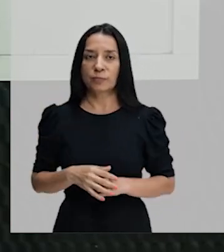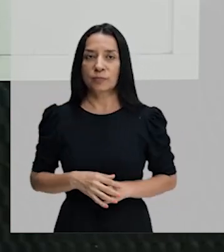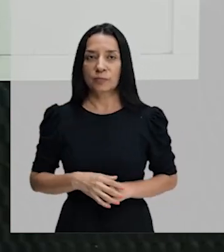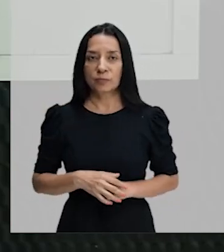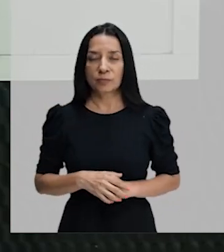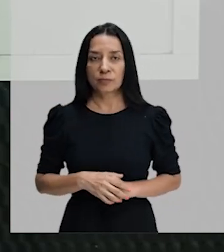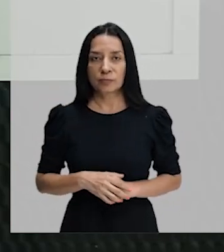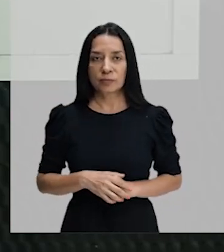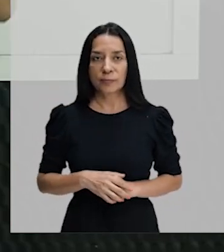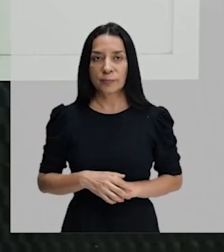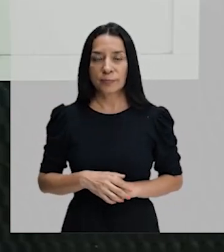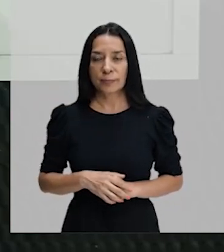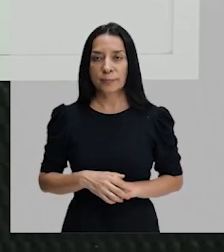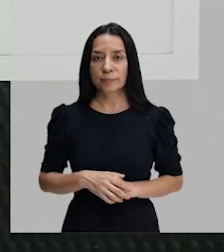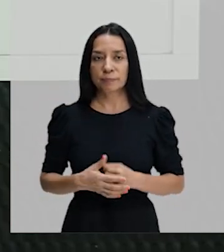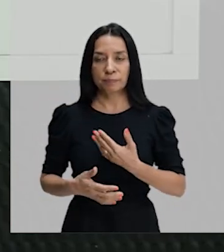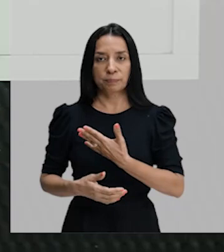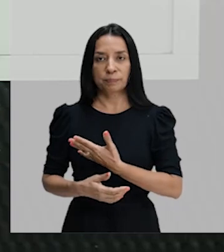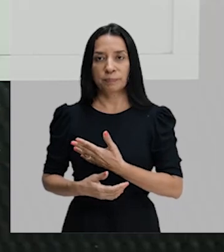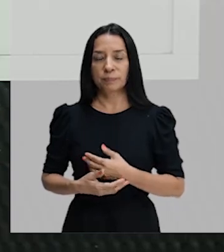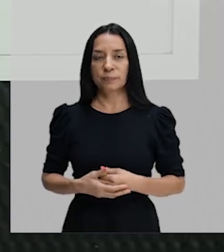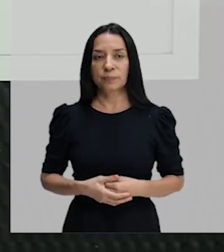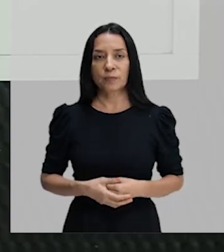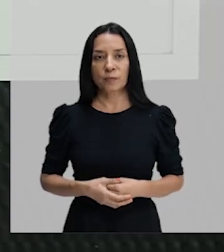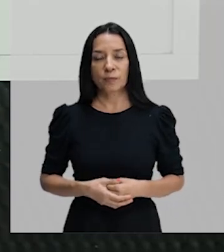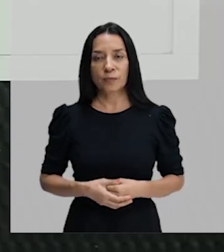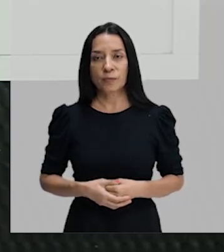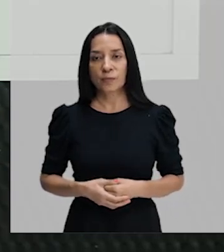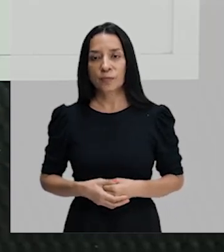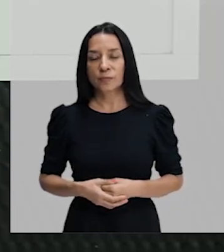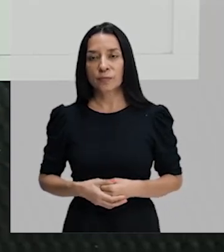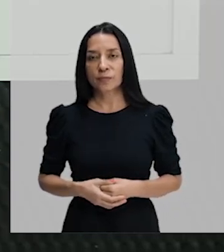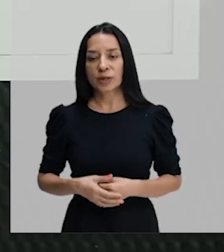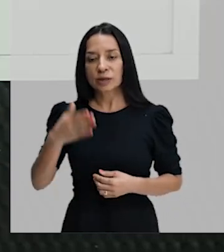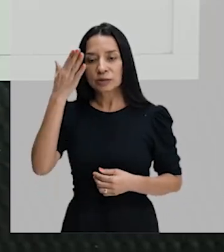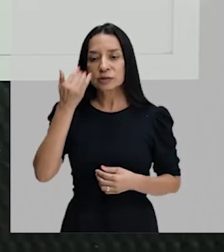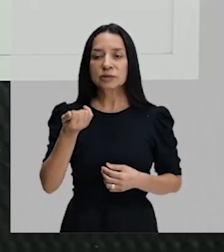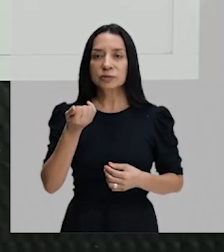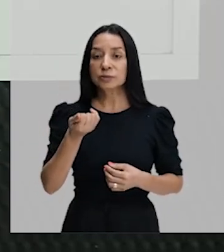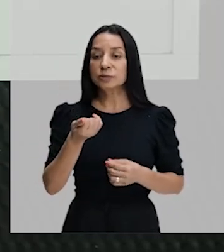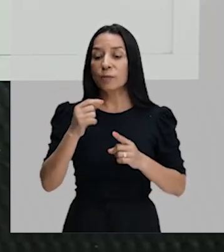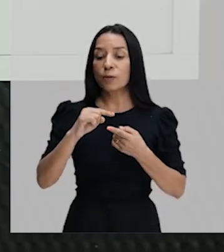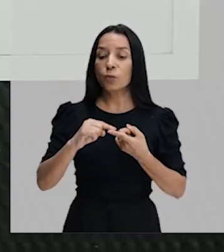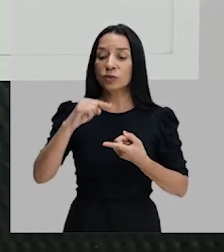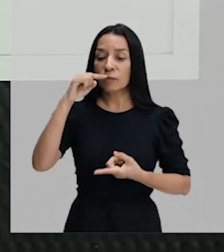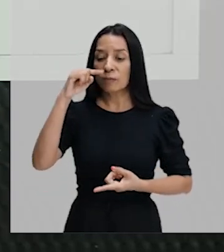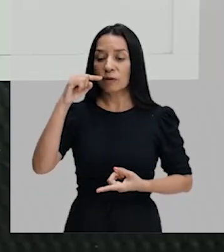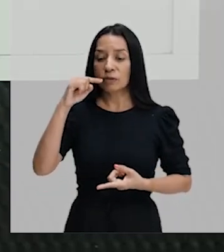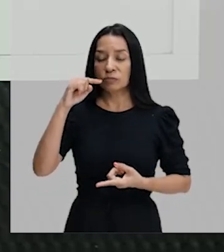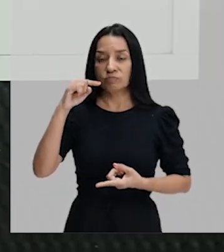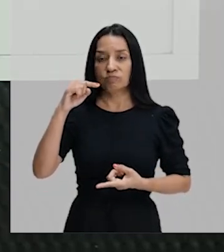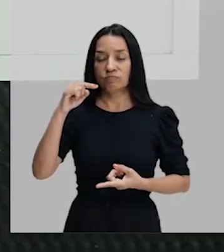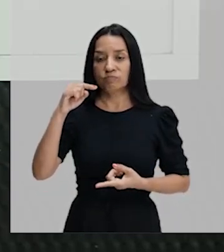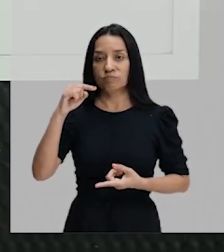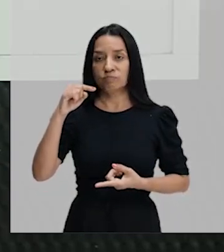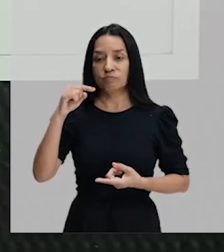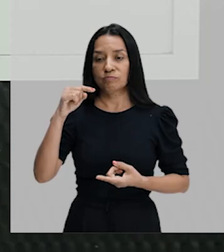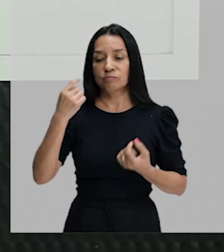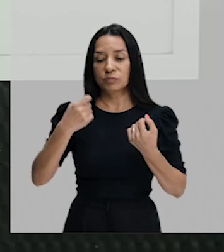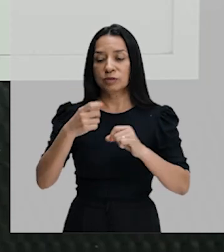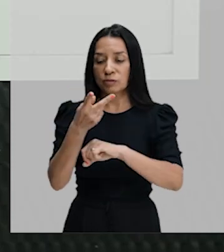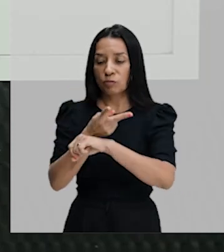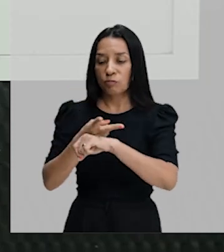Pronto. A mais B. E para eu saber o tamanho dele? Aí eu vou ter que